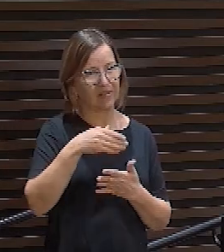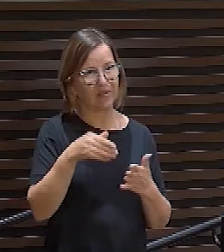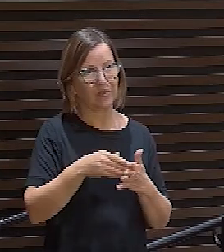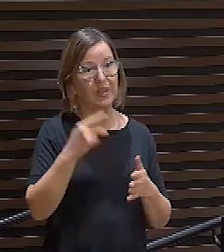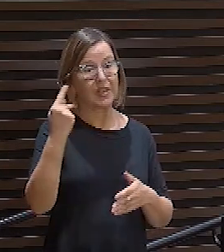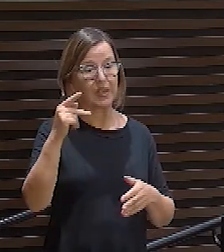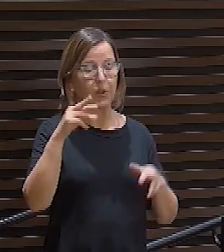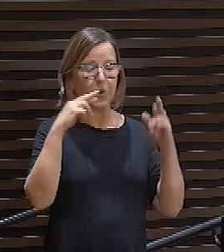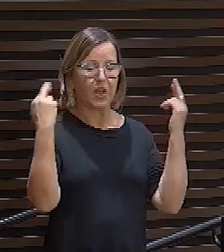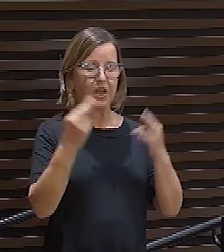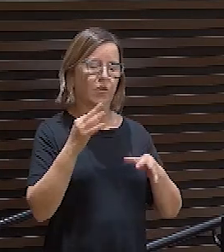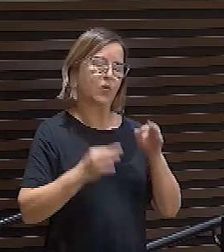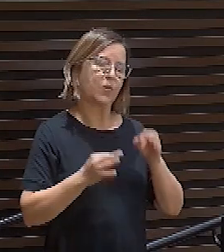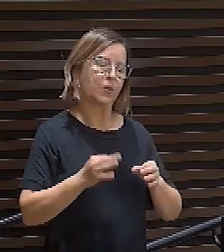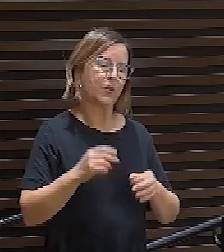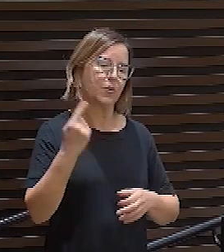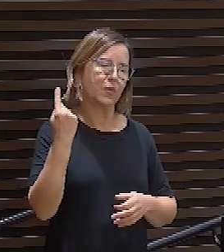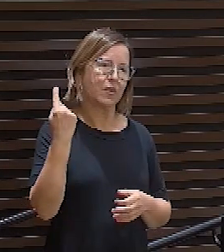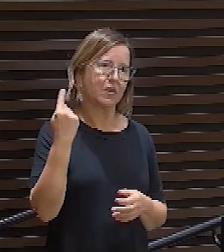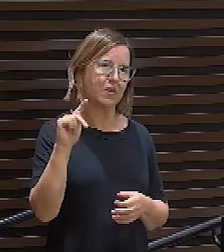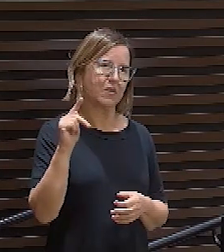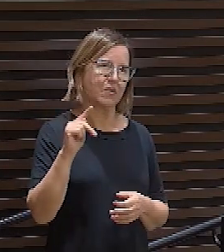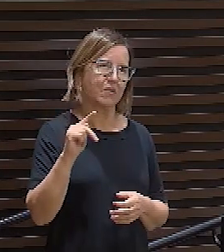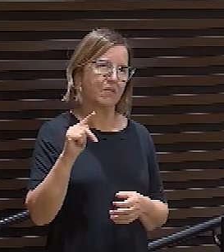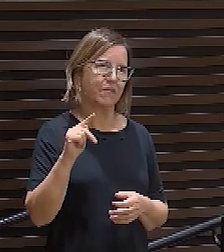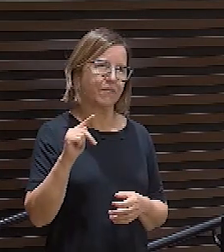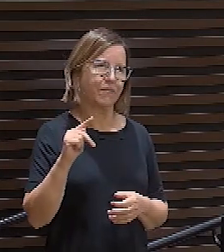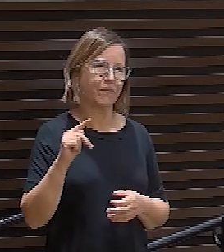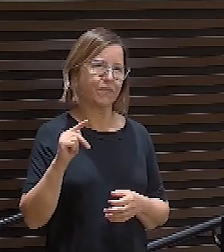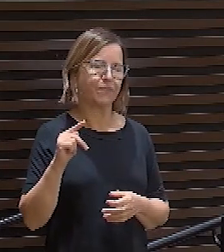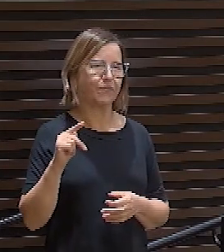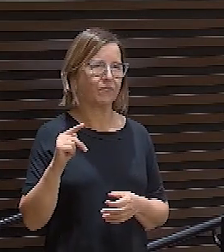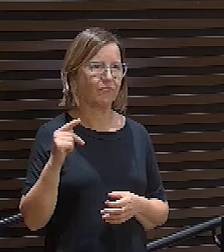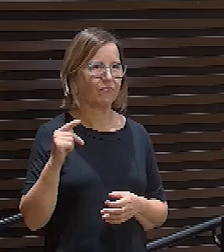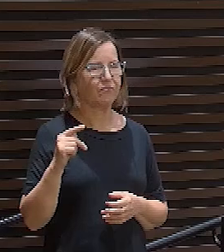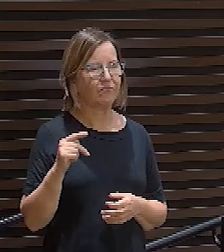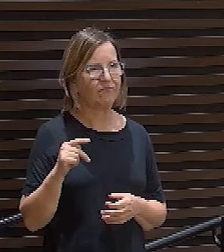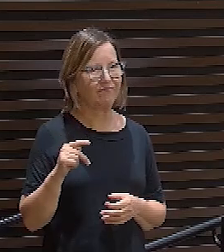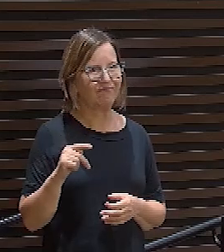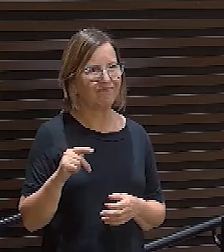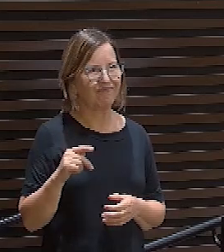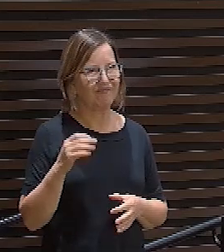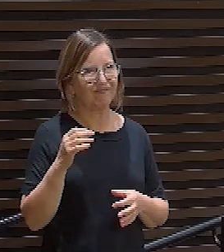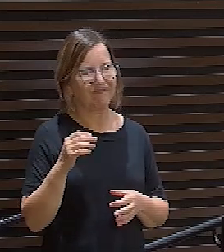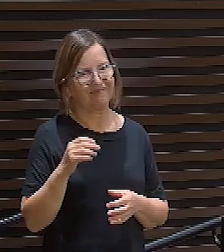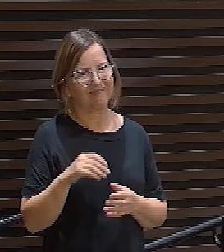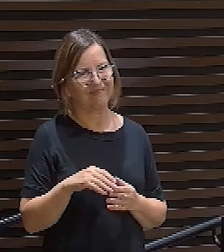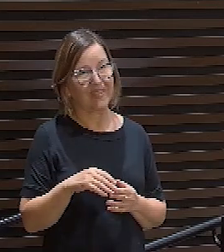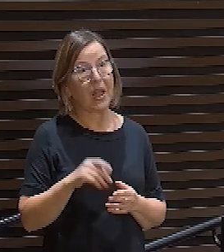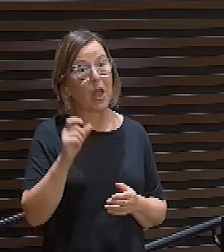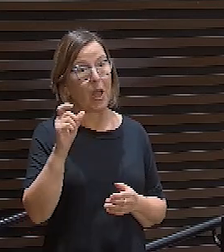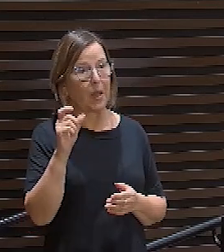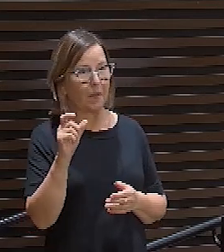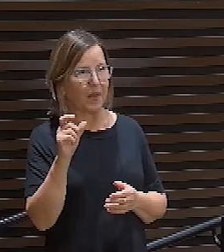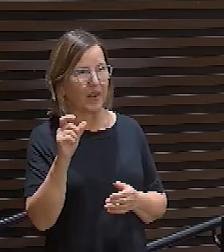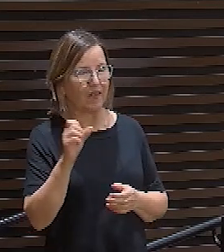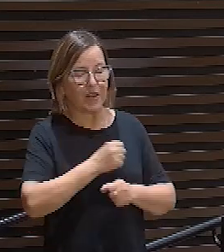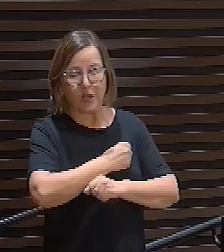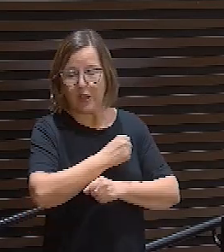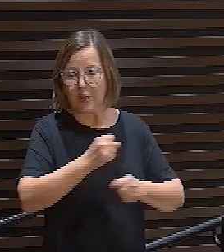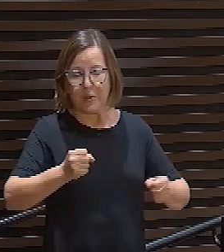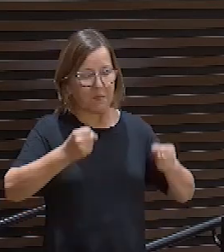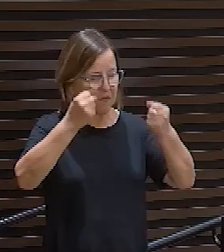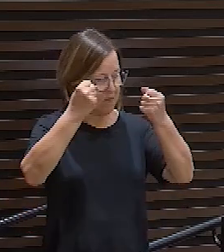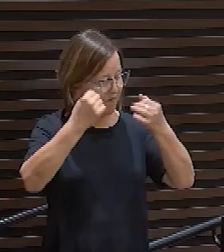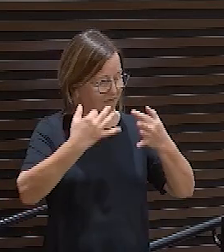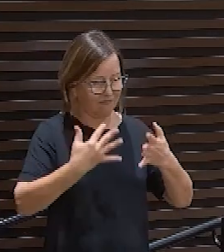O seu jugo é suave. O seu fardo é leve. Palavras simplesmente não alcançam. Ele é